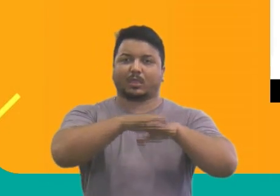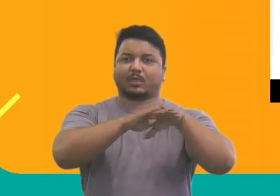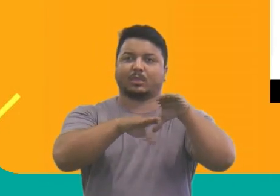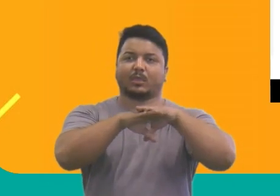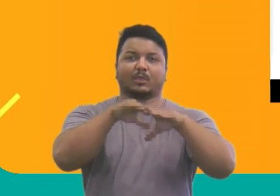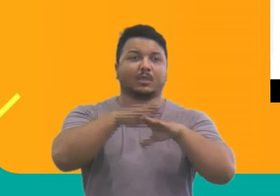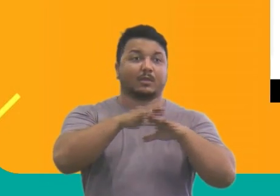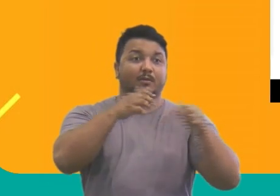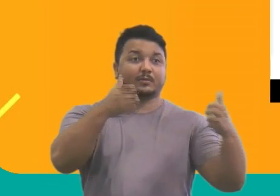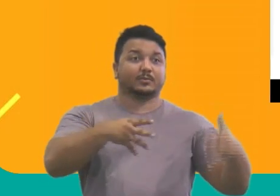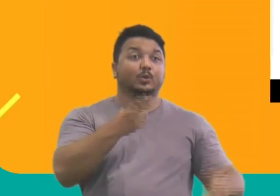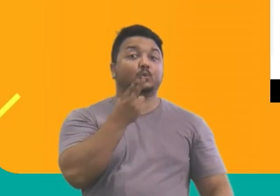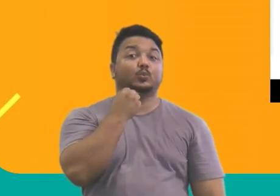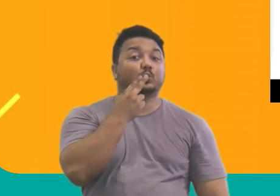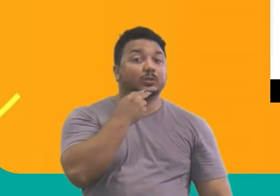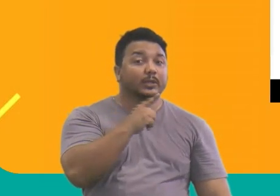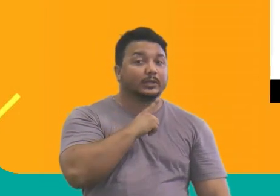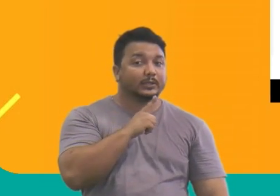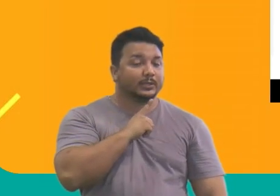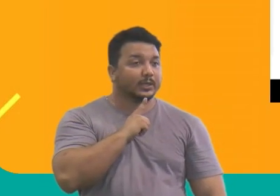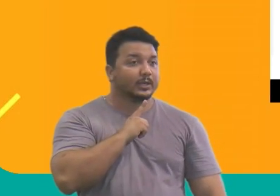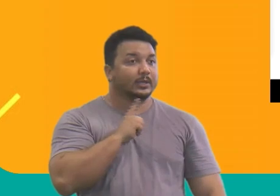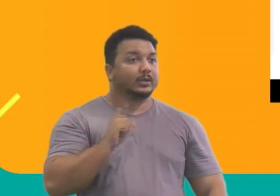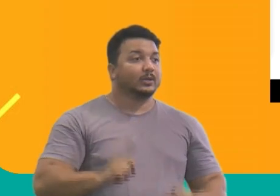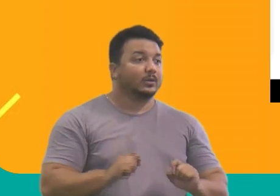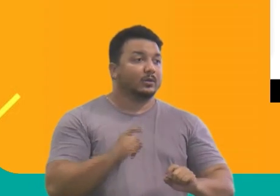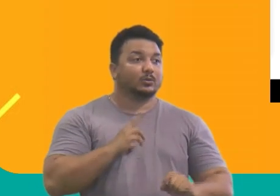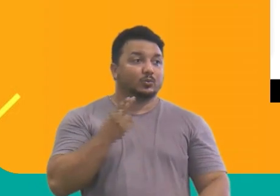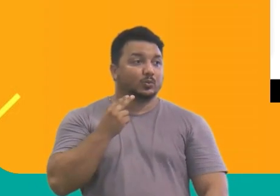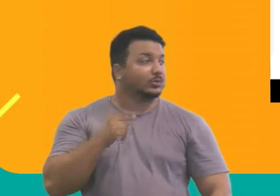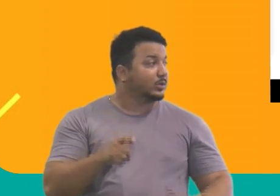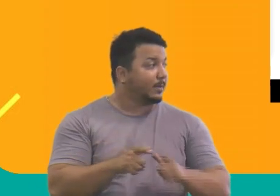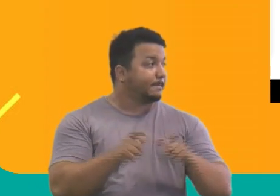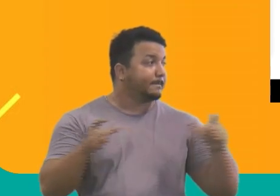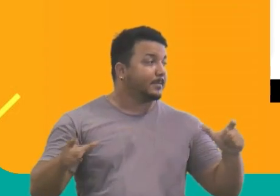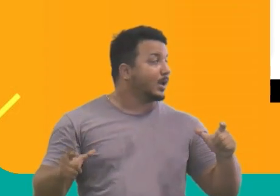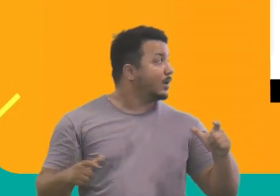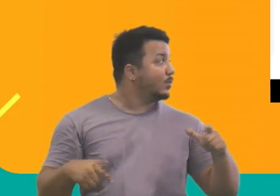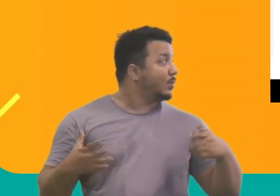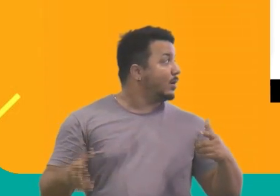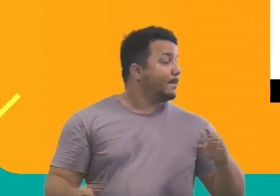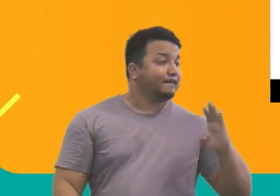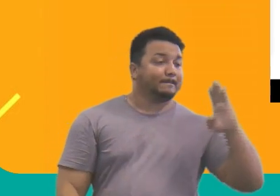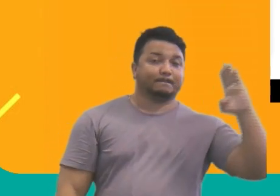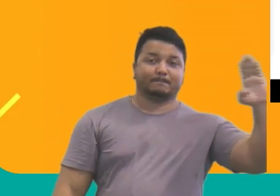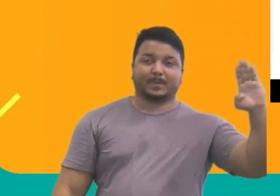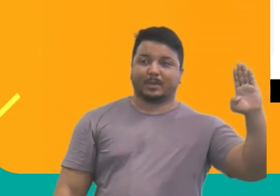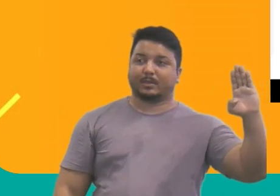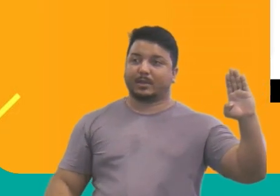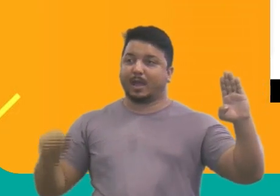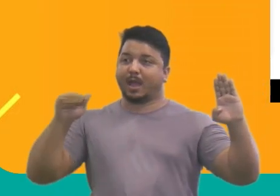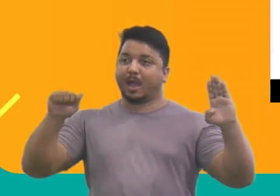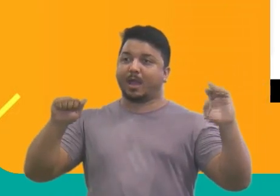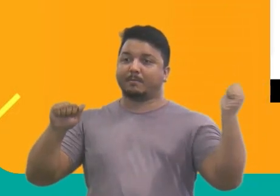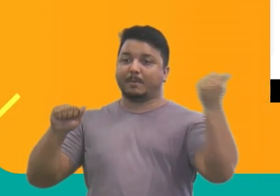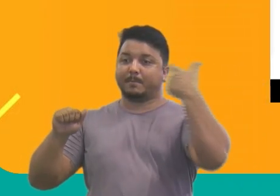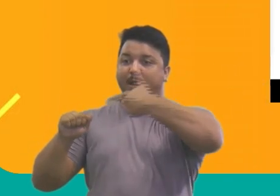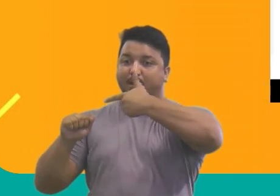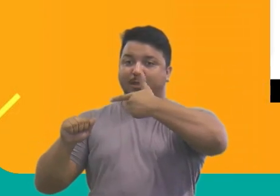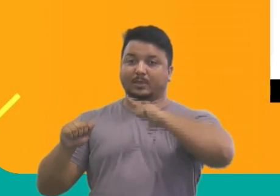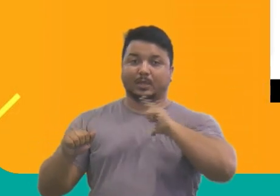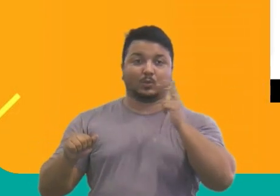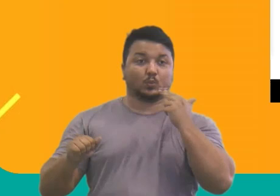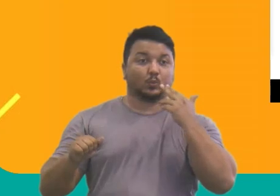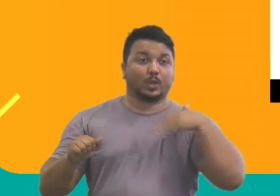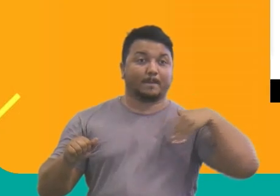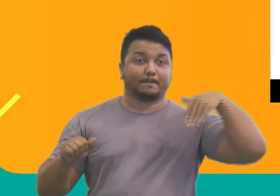Eu falei de nutrientes. Eu tenho mais nutrientes do lado B do que do lado A. E quando